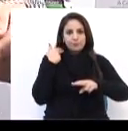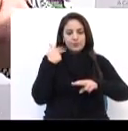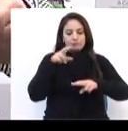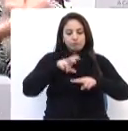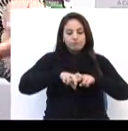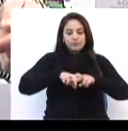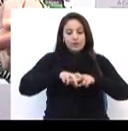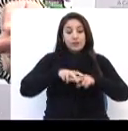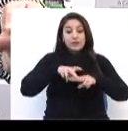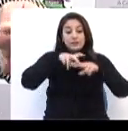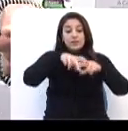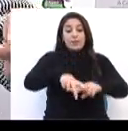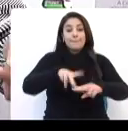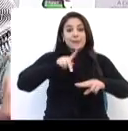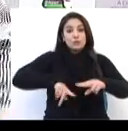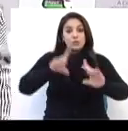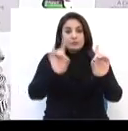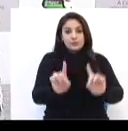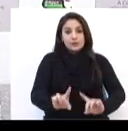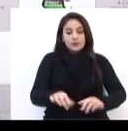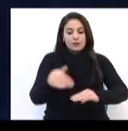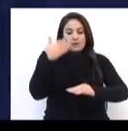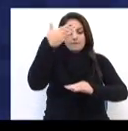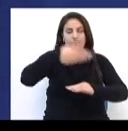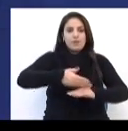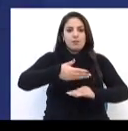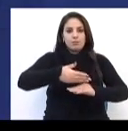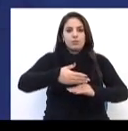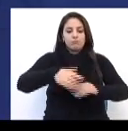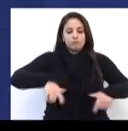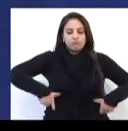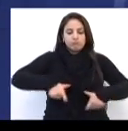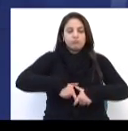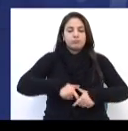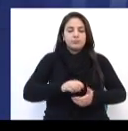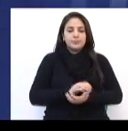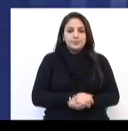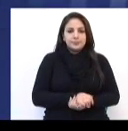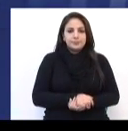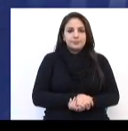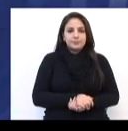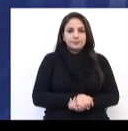na frente com o cinto de segurança para passeios.